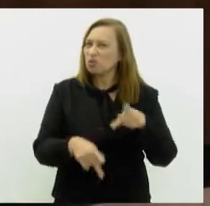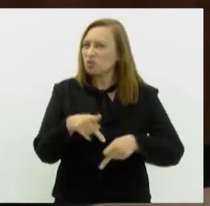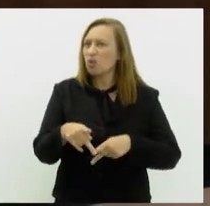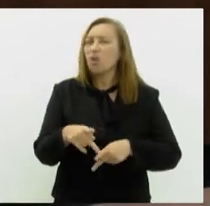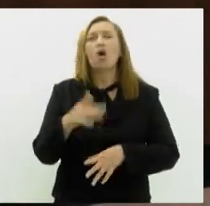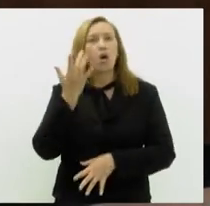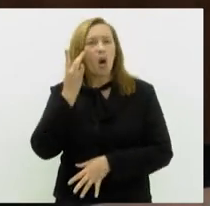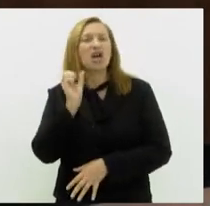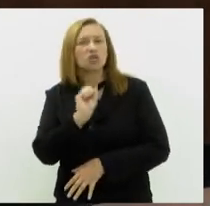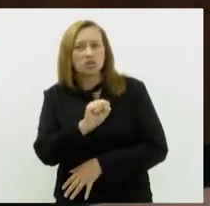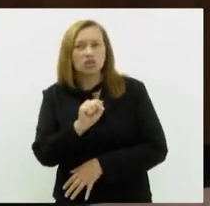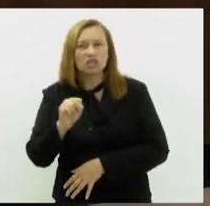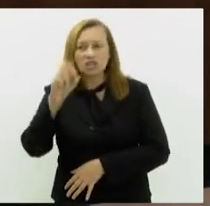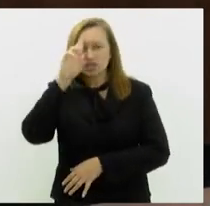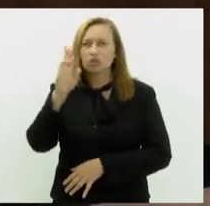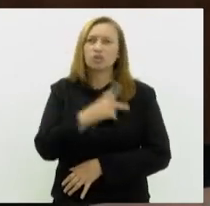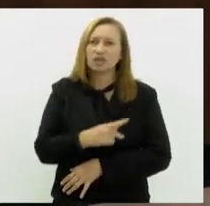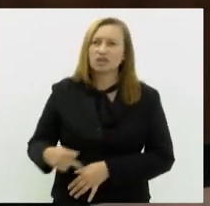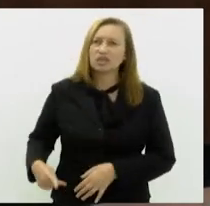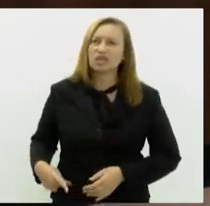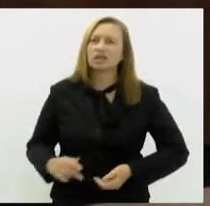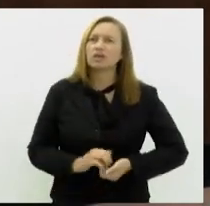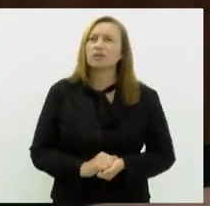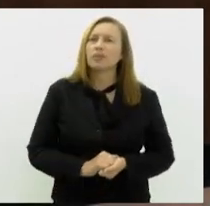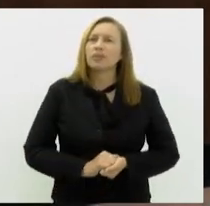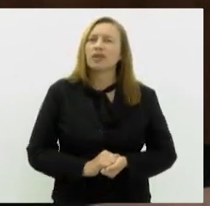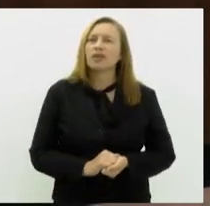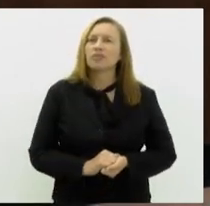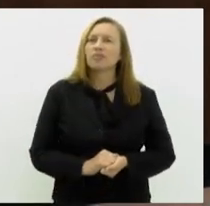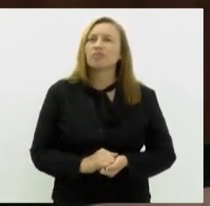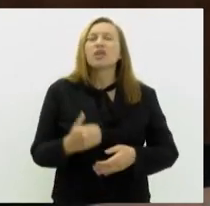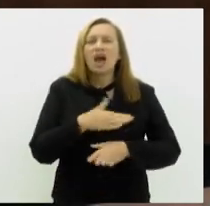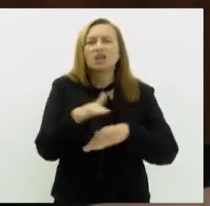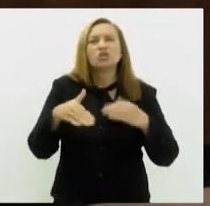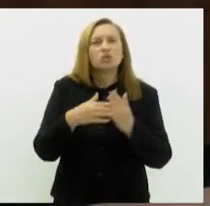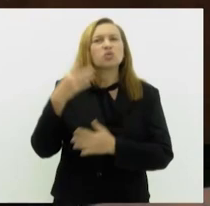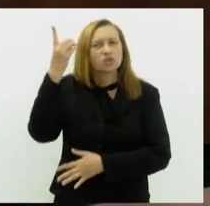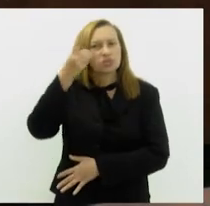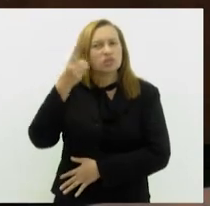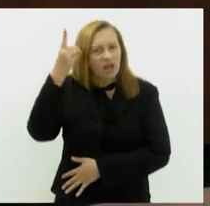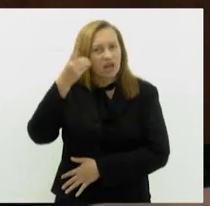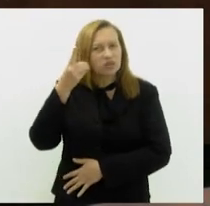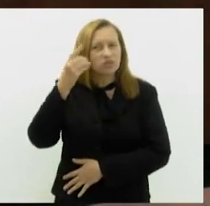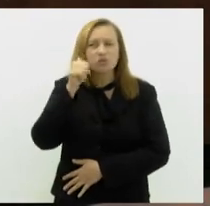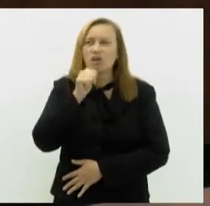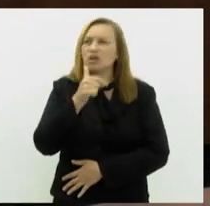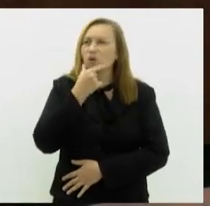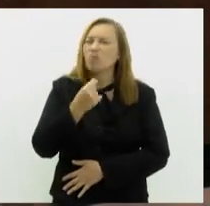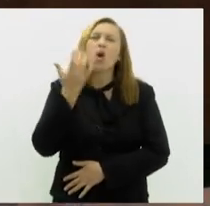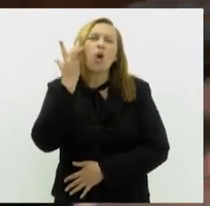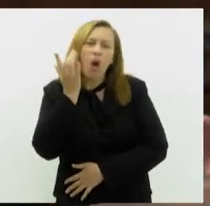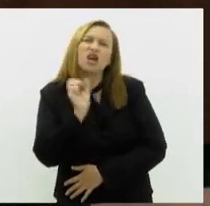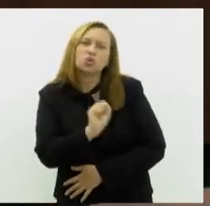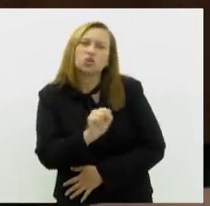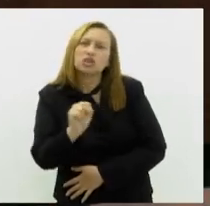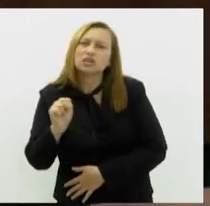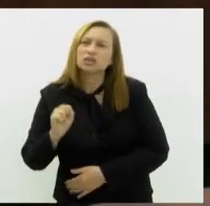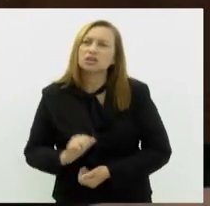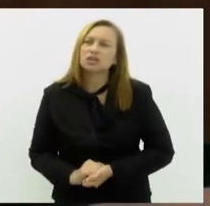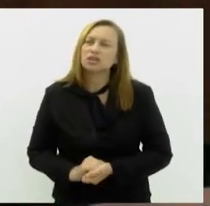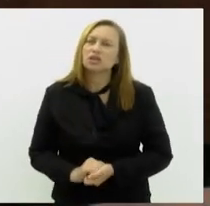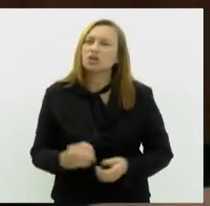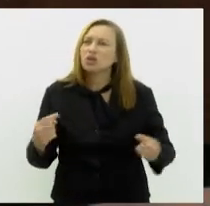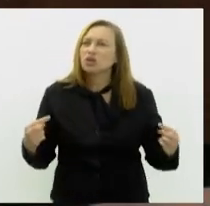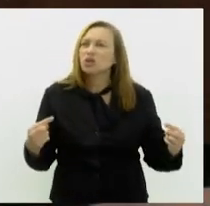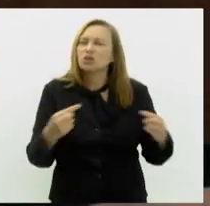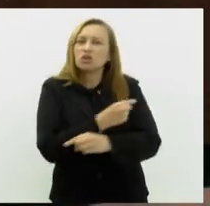sim, senhor presidente, senhoras deputadas, senhores deputados, eu acho, discordando